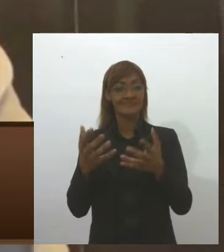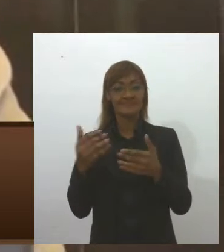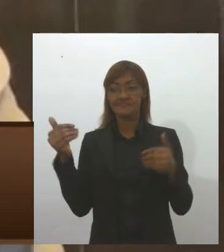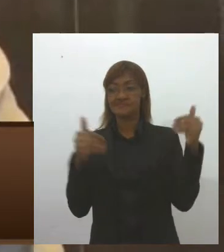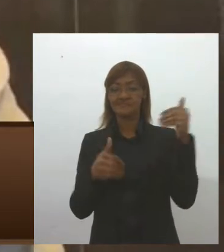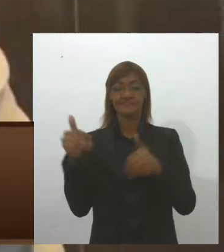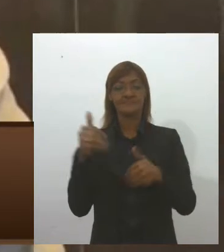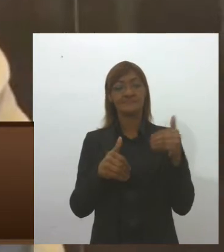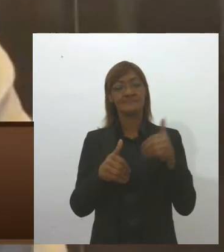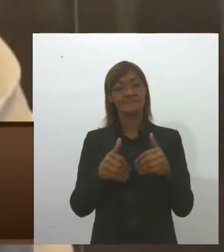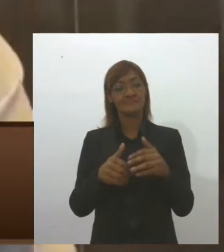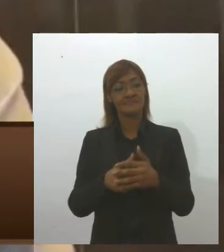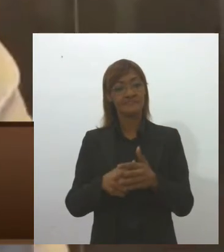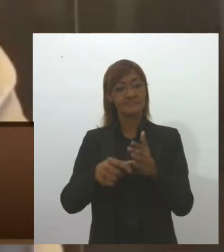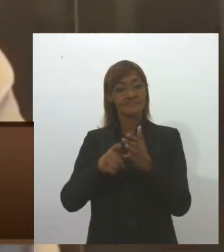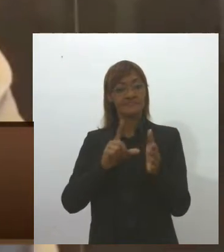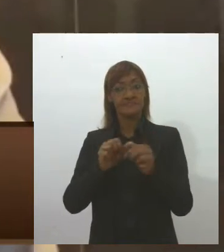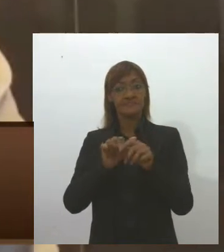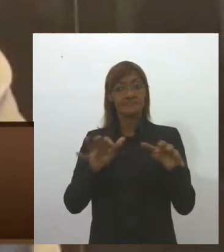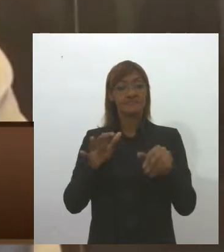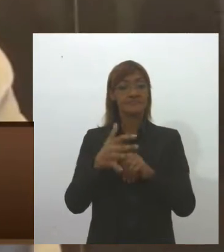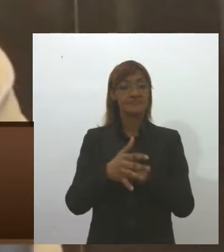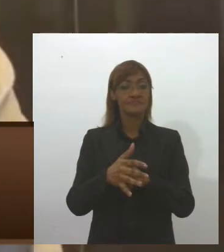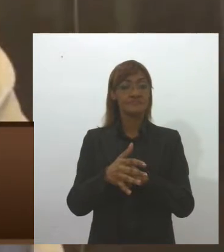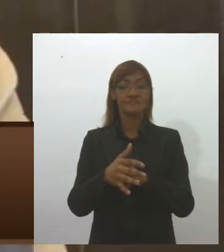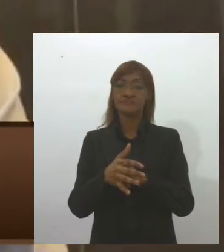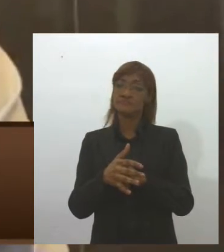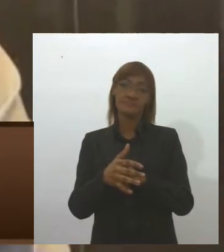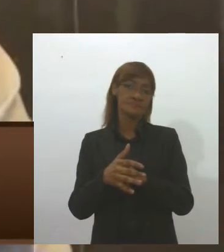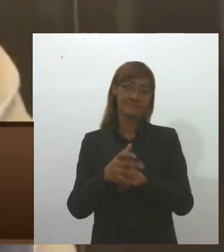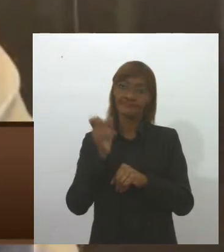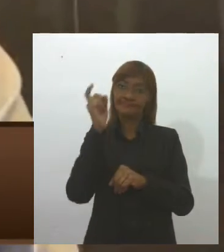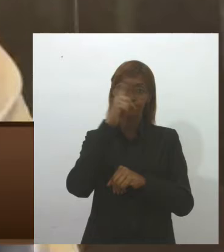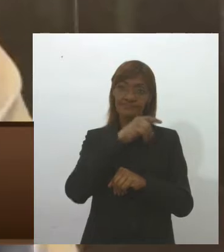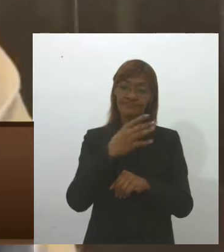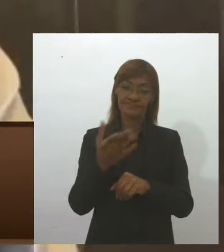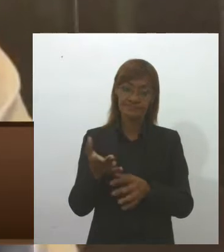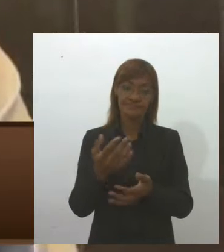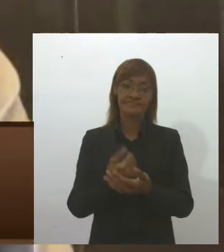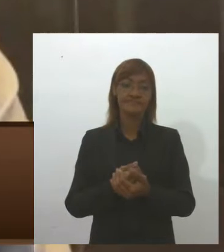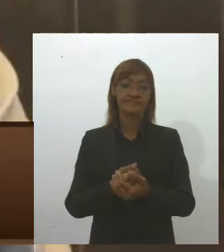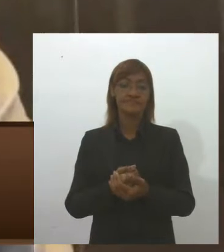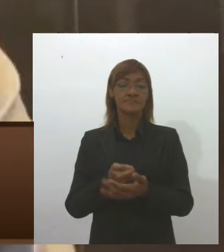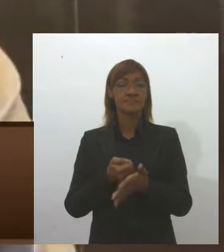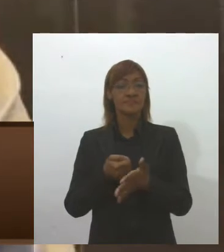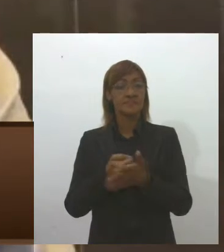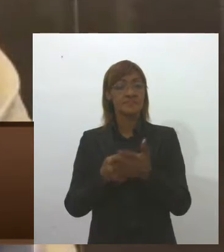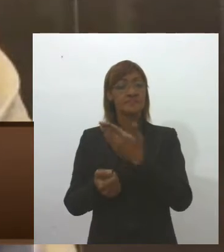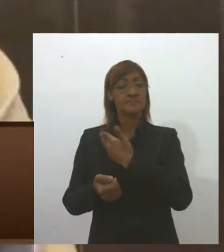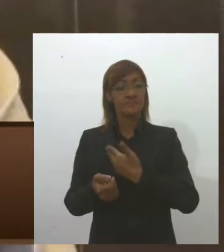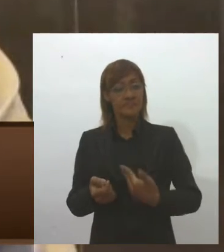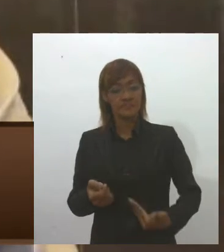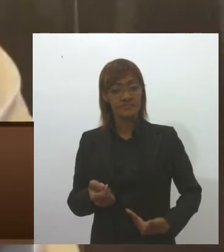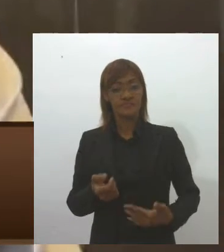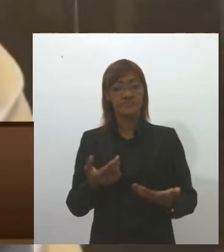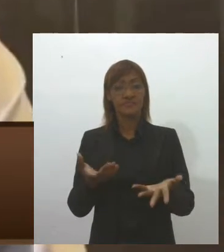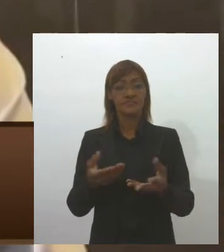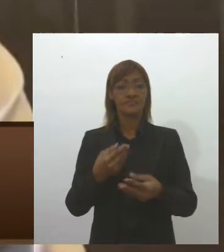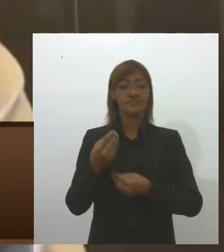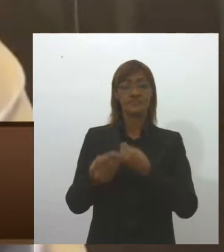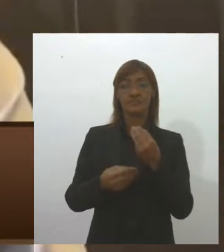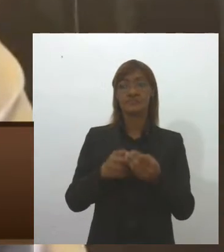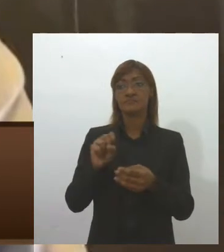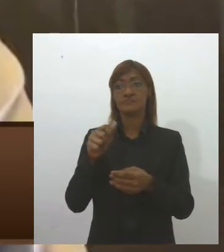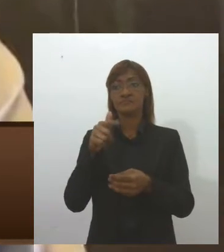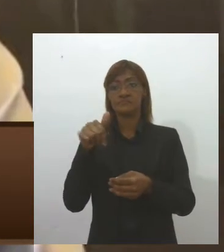Então, antes da pandemia, a gente já estava fora desse mercado. Então, a gente já vinha cobrando ao governo, a gente já vinha tendo entendimentos. O Salles, quando